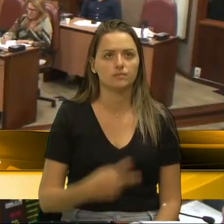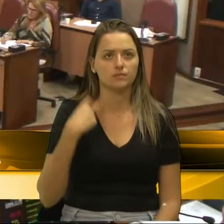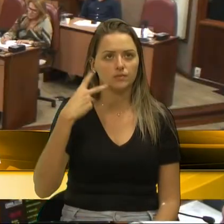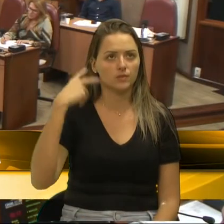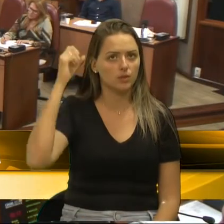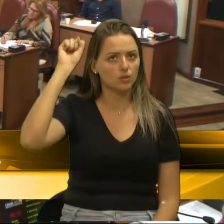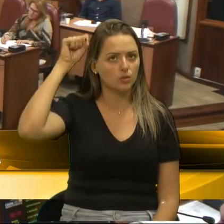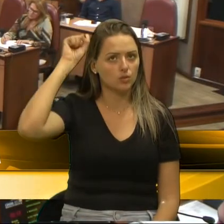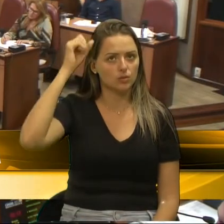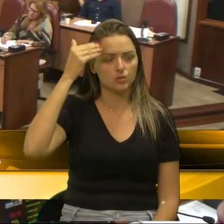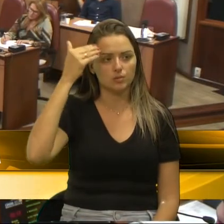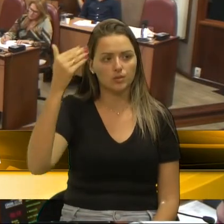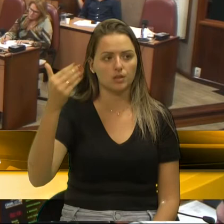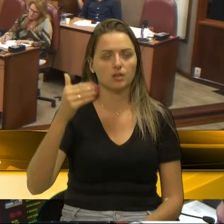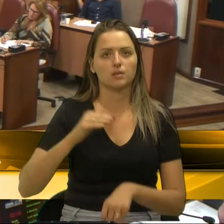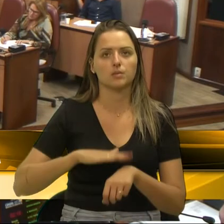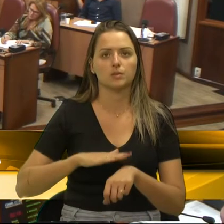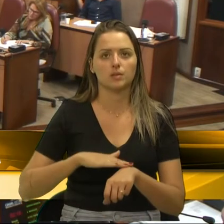obrigado pela parte.